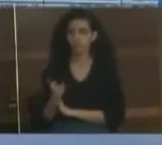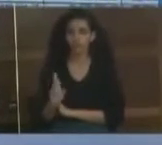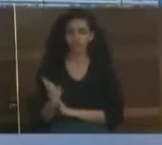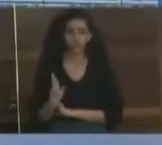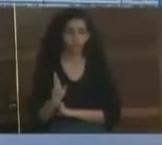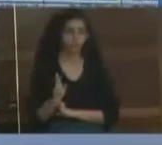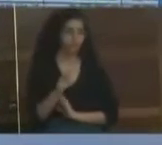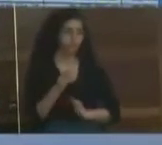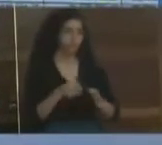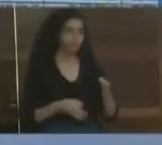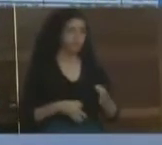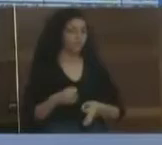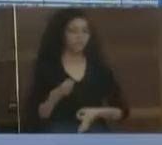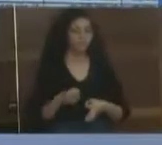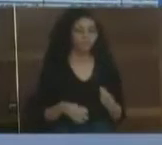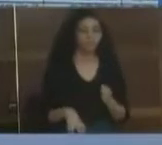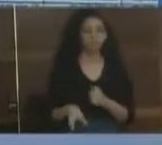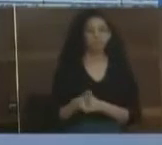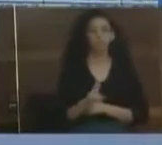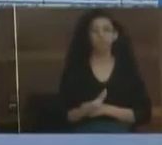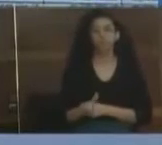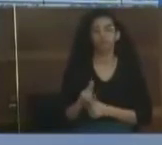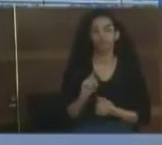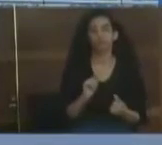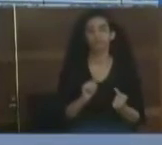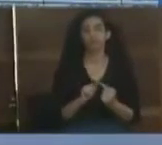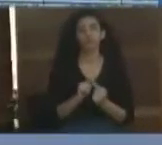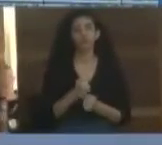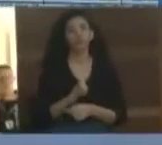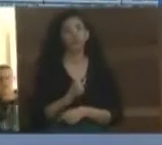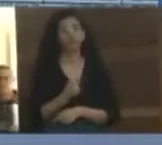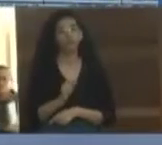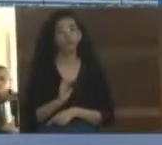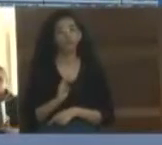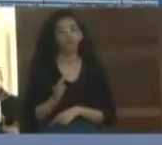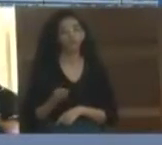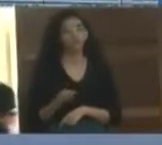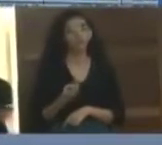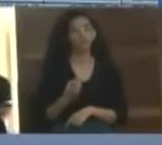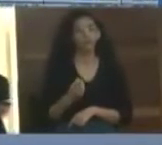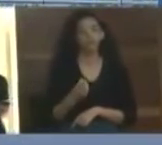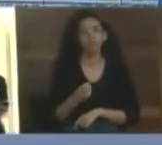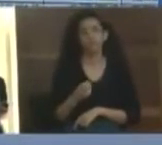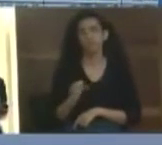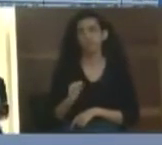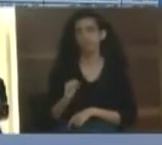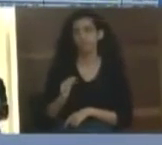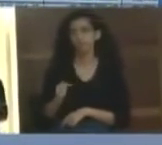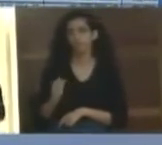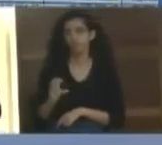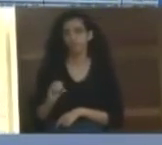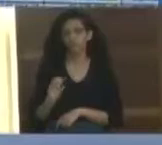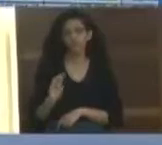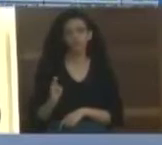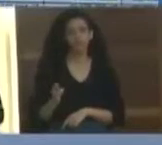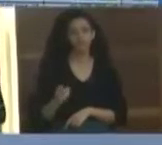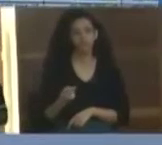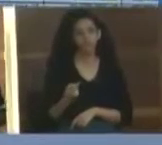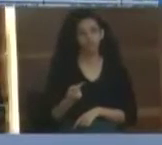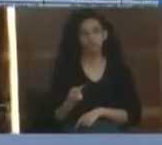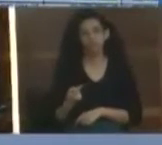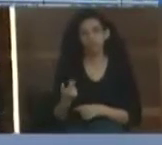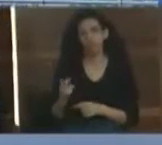sentenças judiciais despesa orçada atualizada de 10 milhões 879 mil reais desse